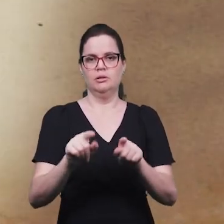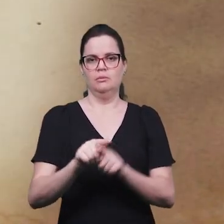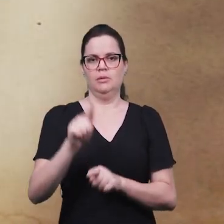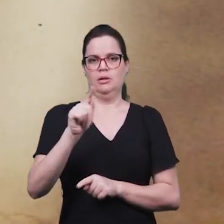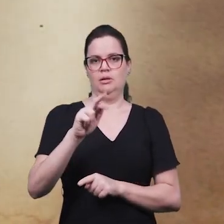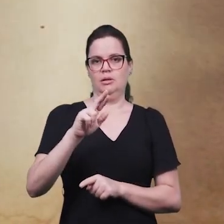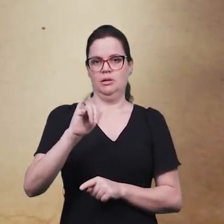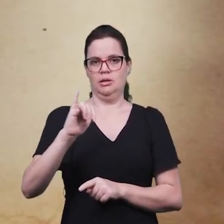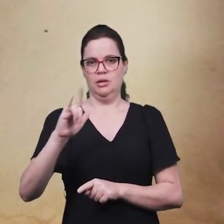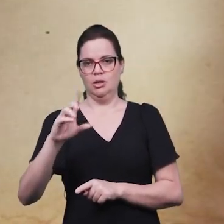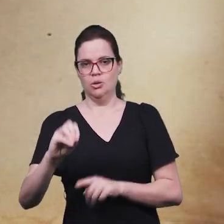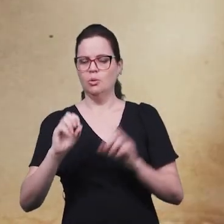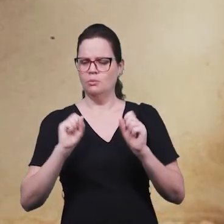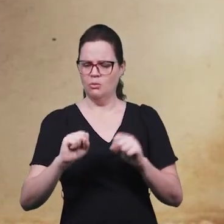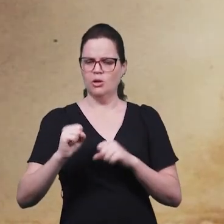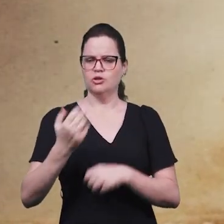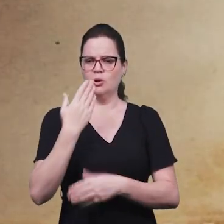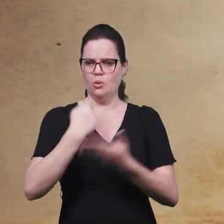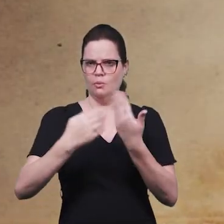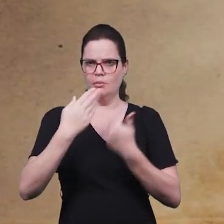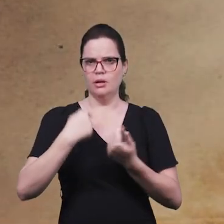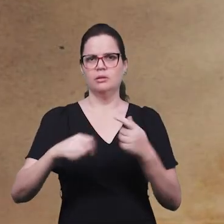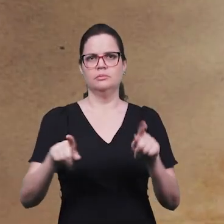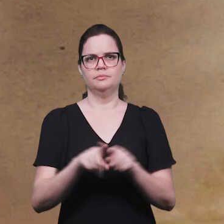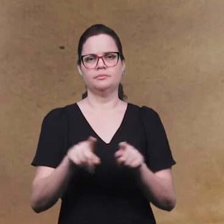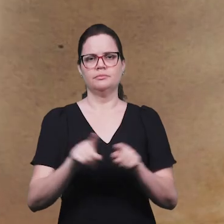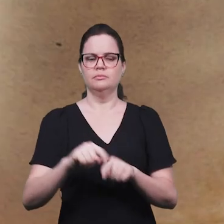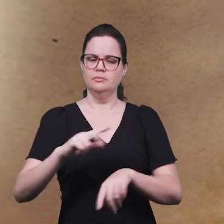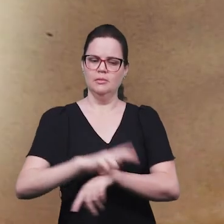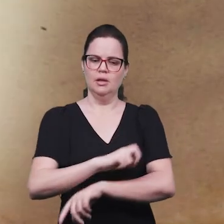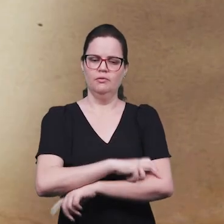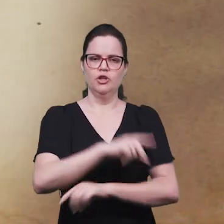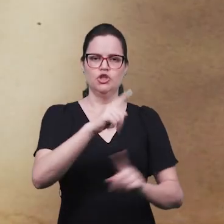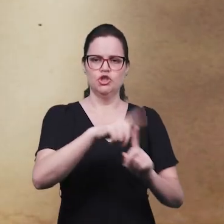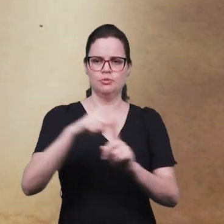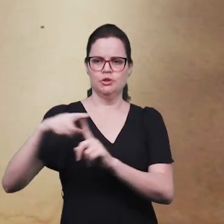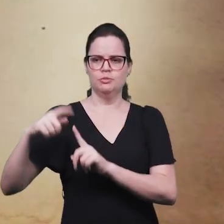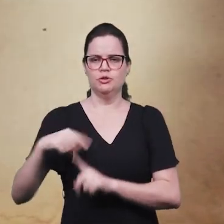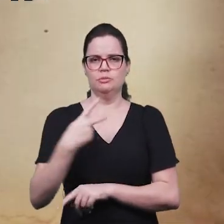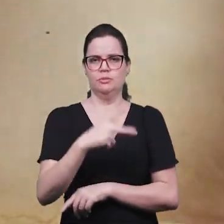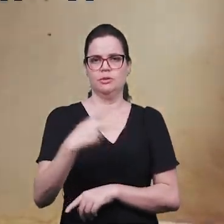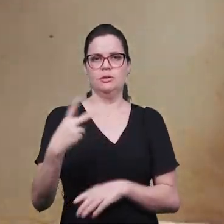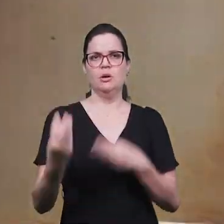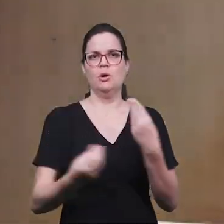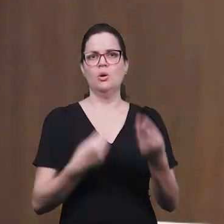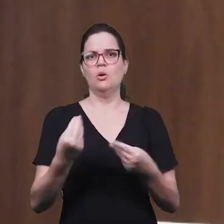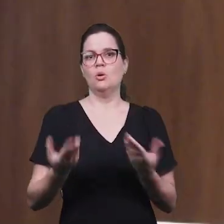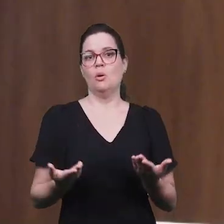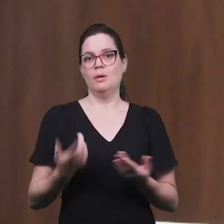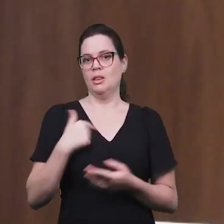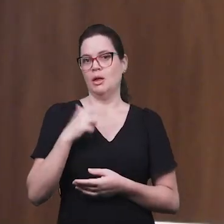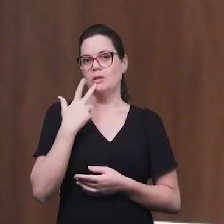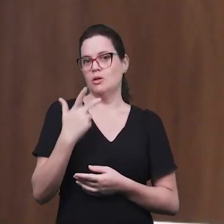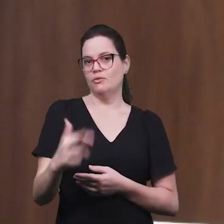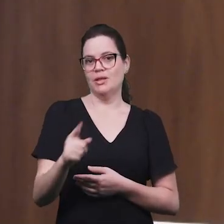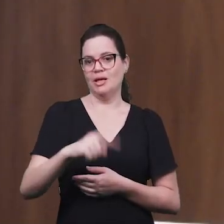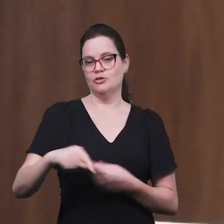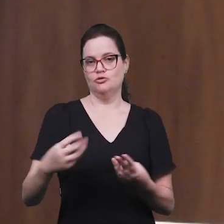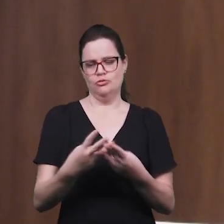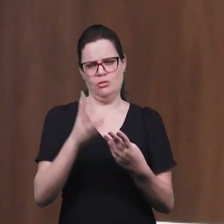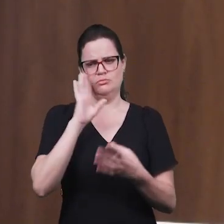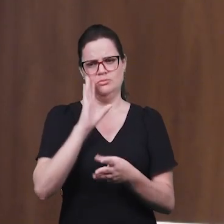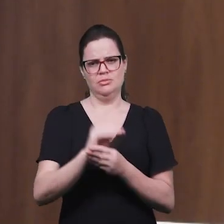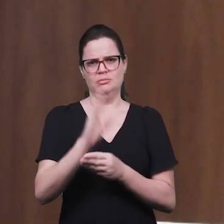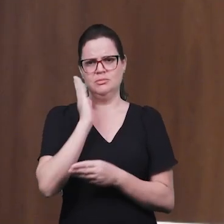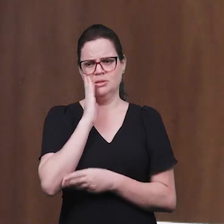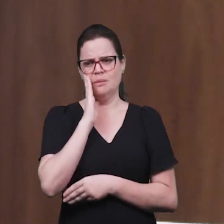grilo, segundo a sua espécie, e o gafanhoto, segundo a sua espécie. Como comer gafanhoto não era uma novidade para o